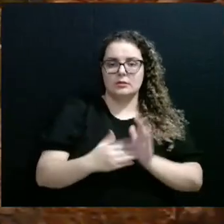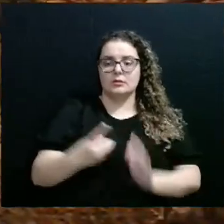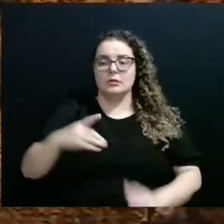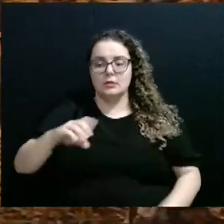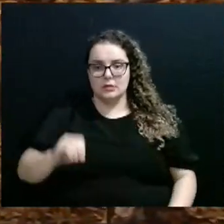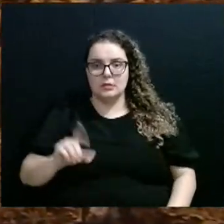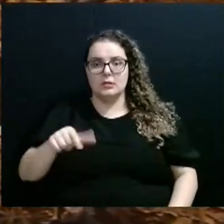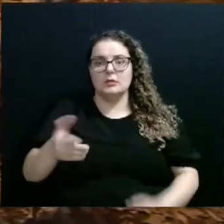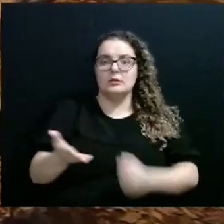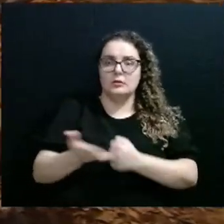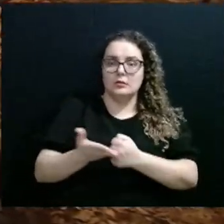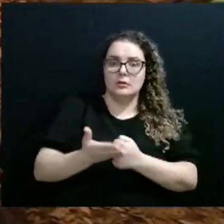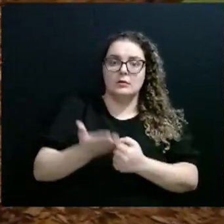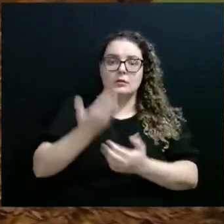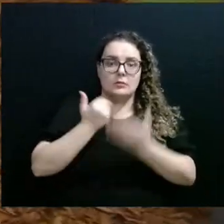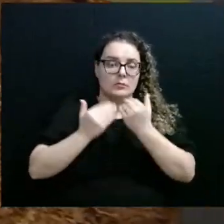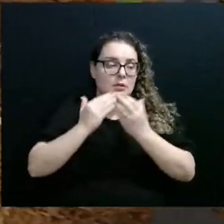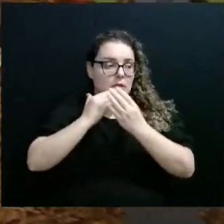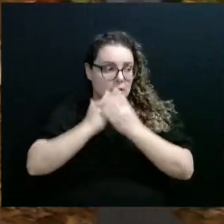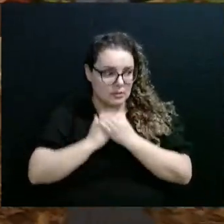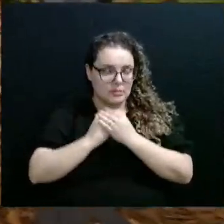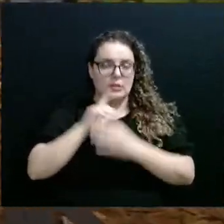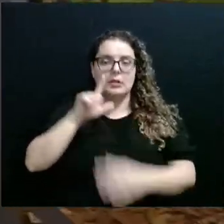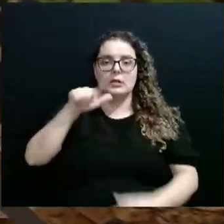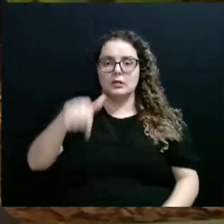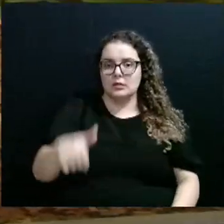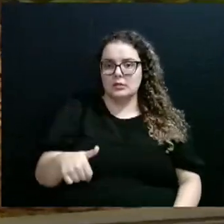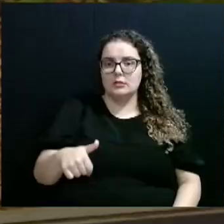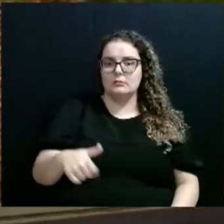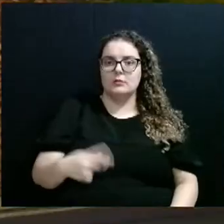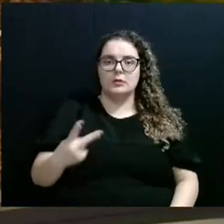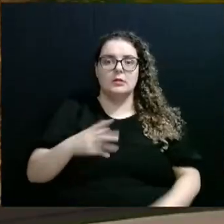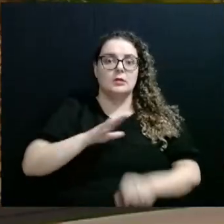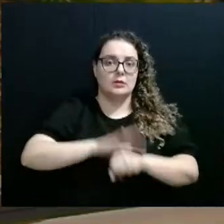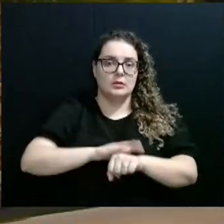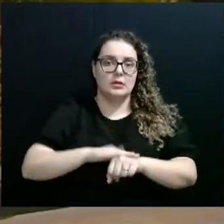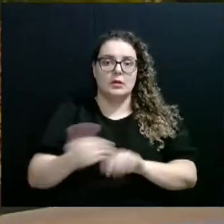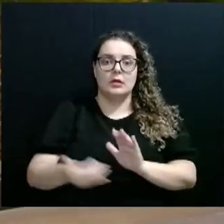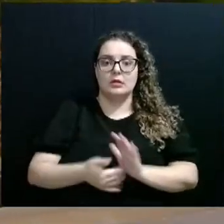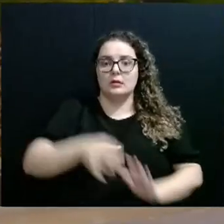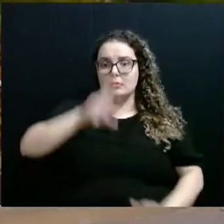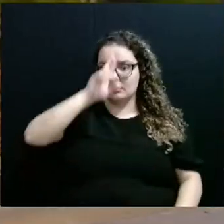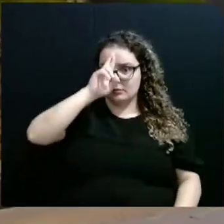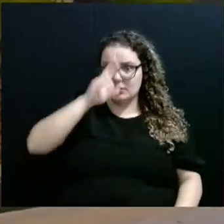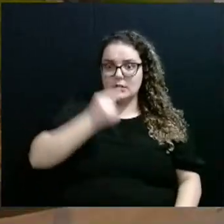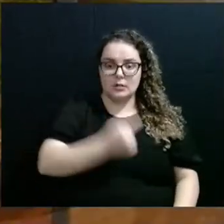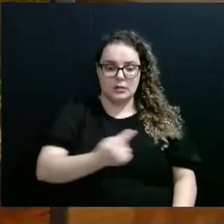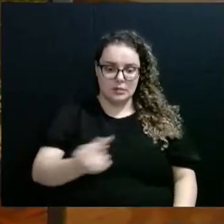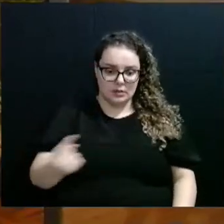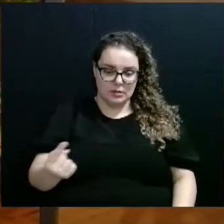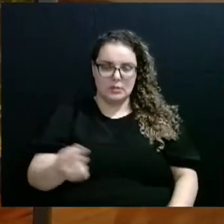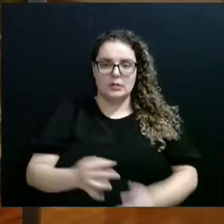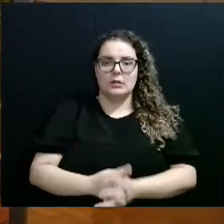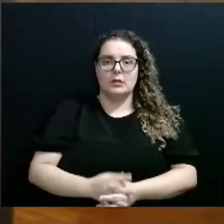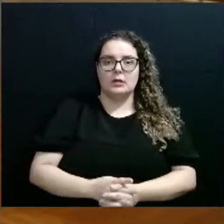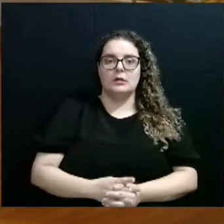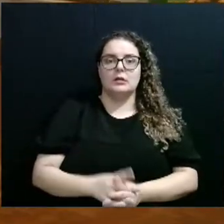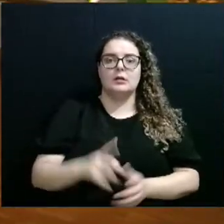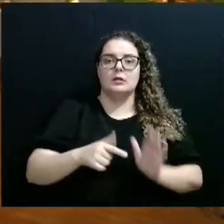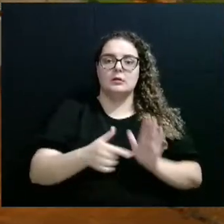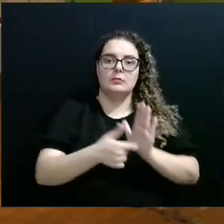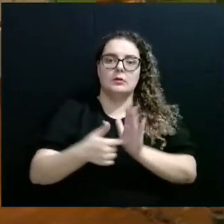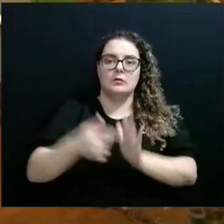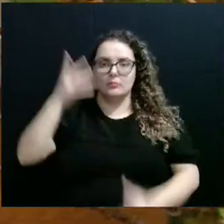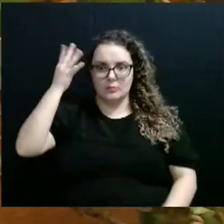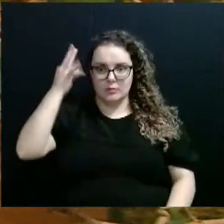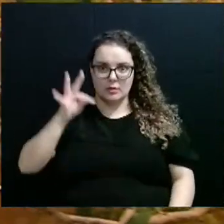para eles lancharem, e aí depois a segunda atividade vai até meio-dia. Em cada atividade a gente tem uma exposição teórica muito